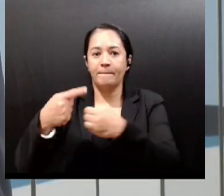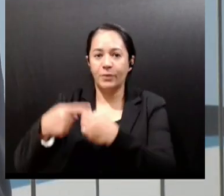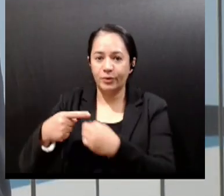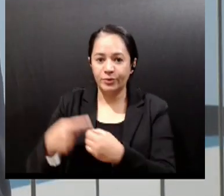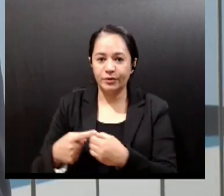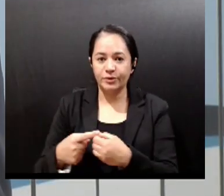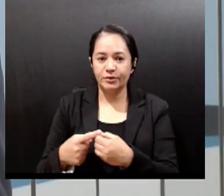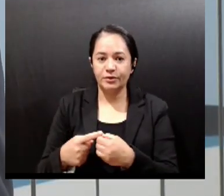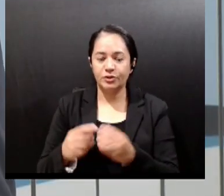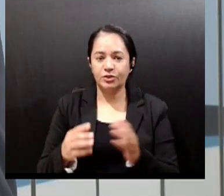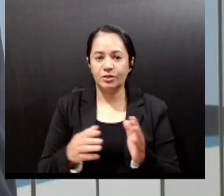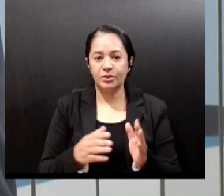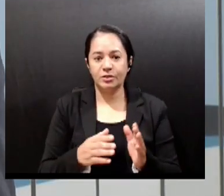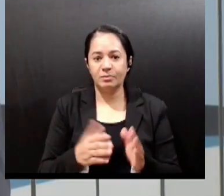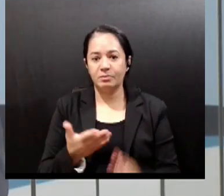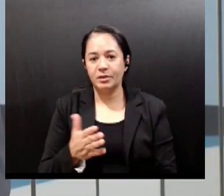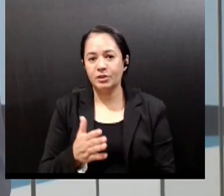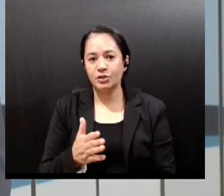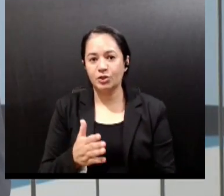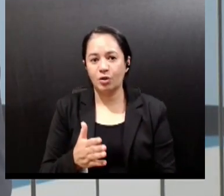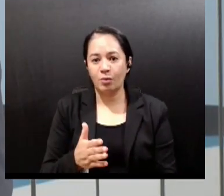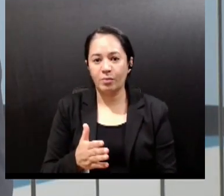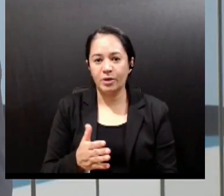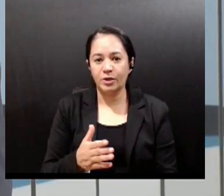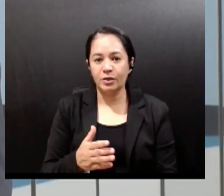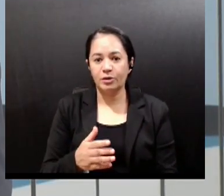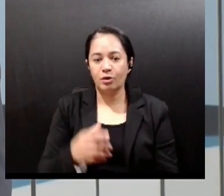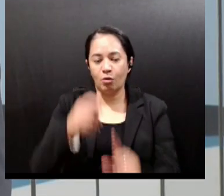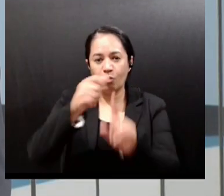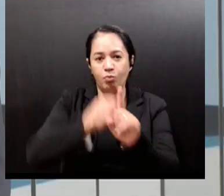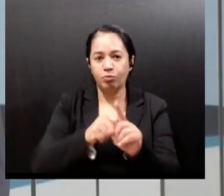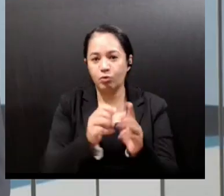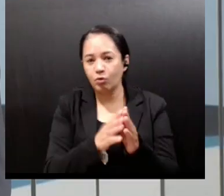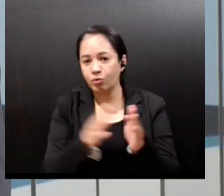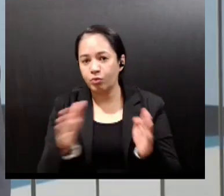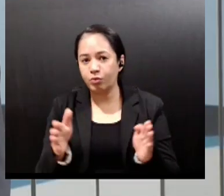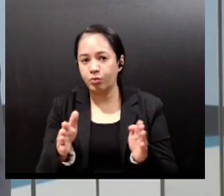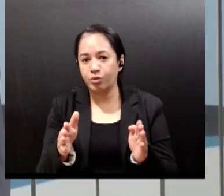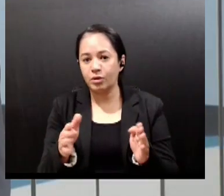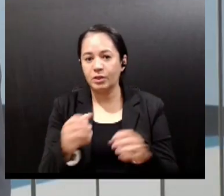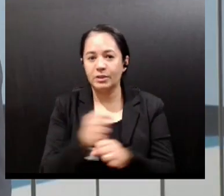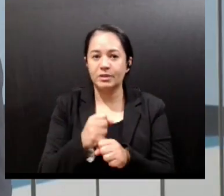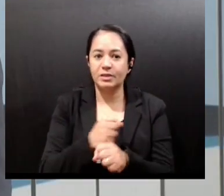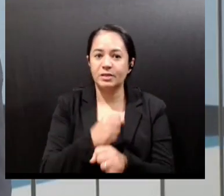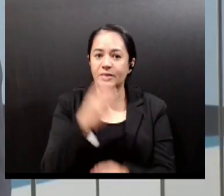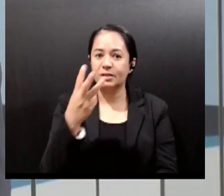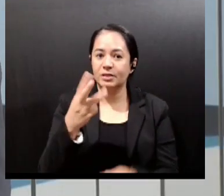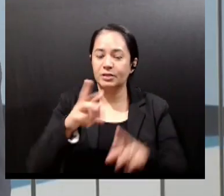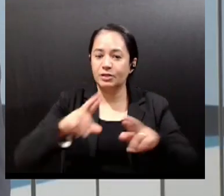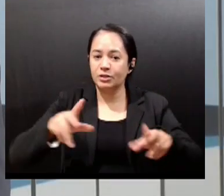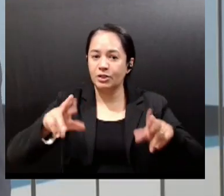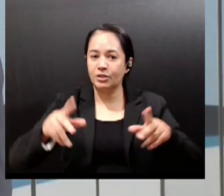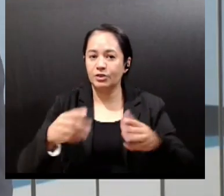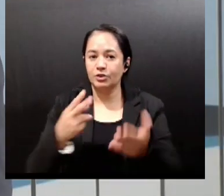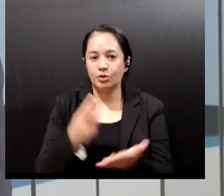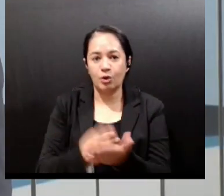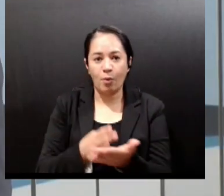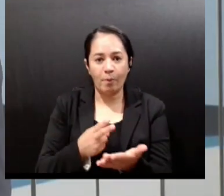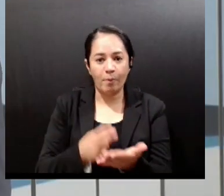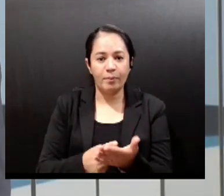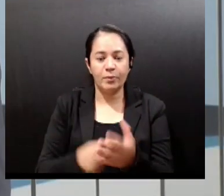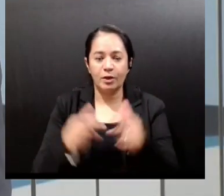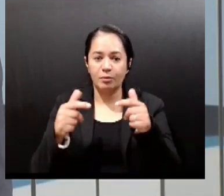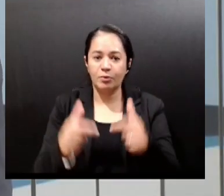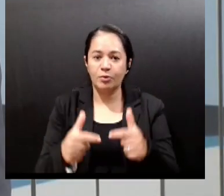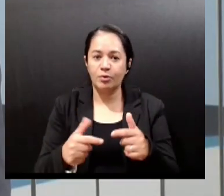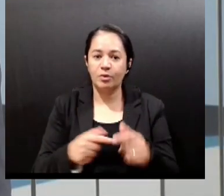1 mês e verificado em 3 anos diferentes, do mesmo local, medindo na mesma época,